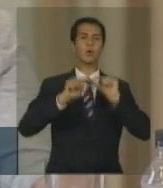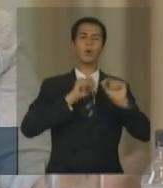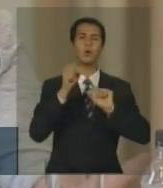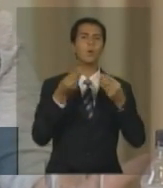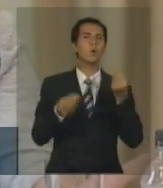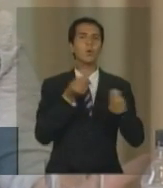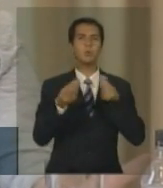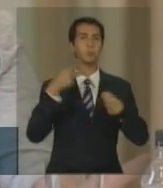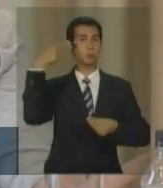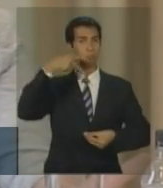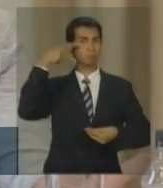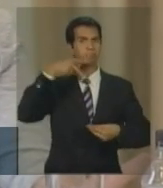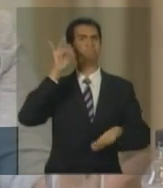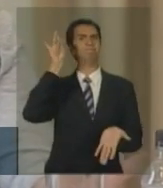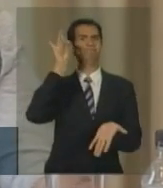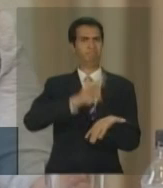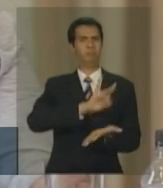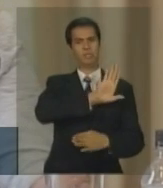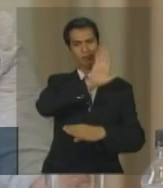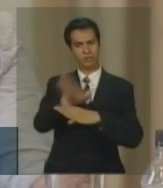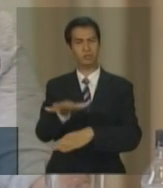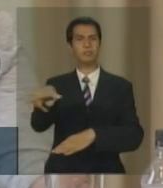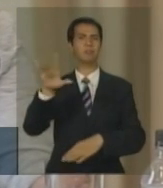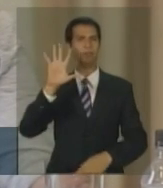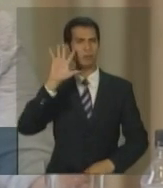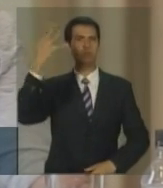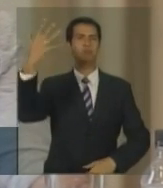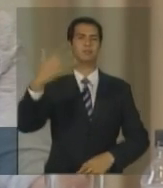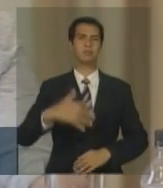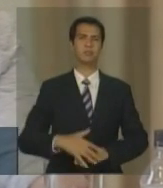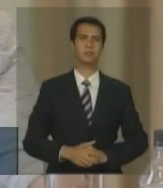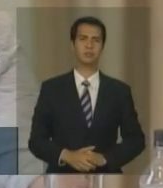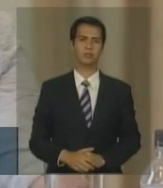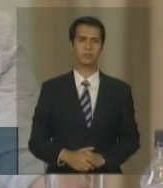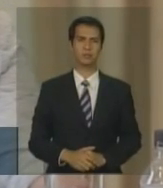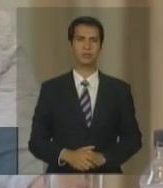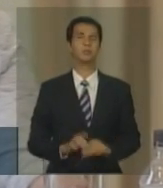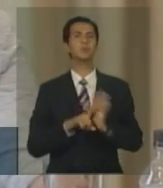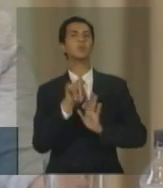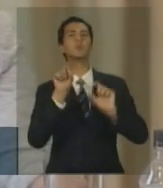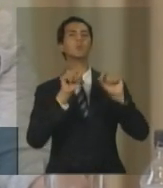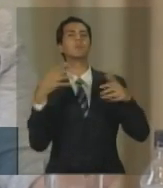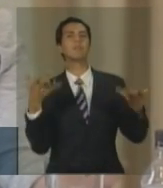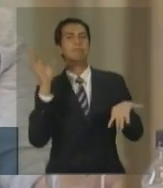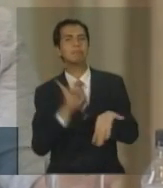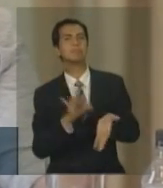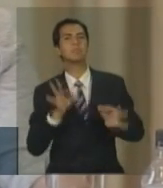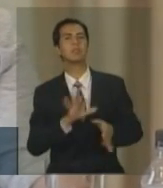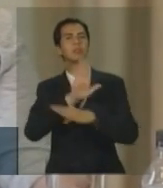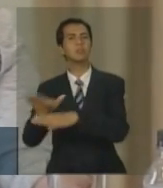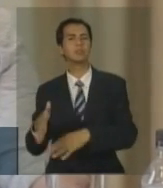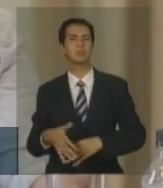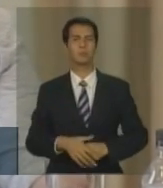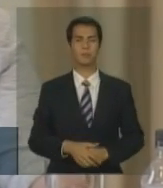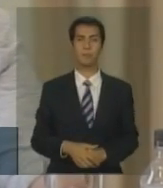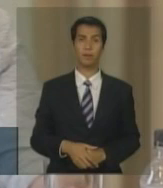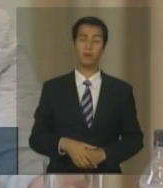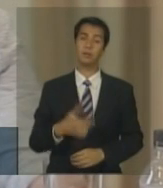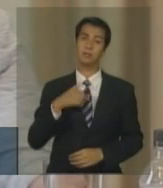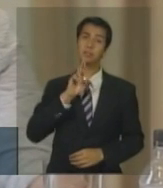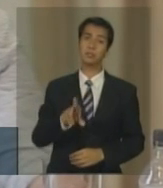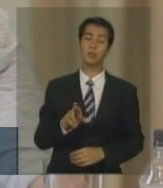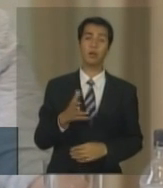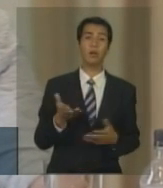politicamente consistente com o problema. Qual a senhora considera politicamente consistente? Olha, eu não acredito